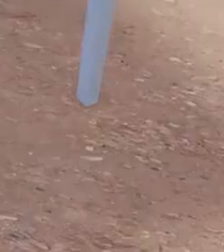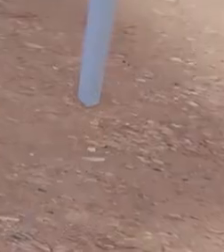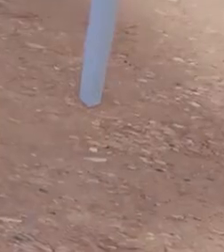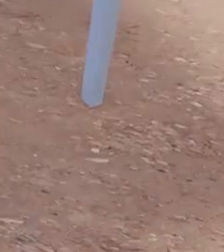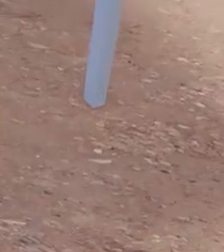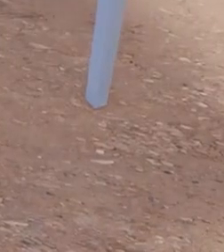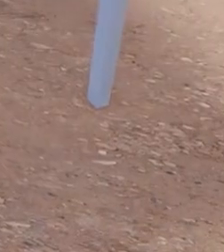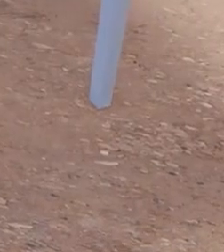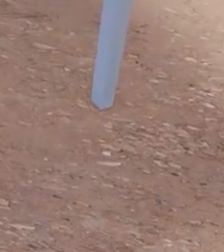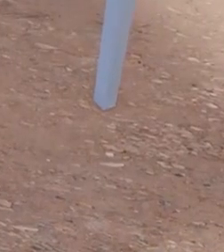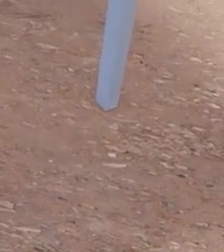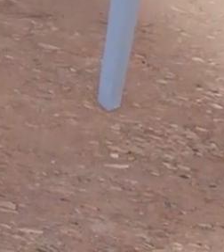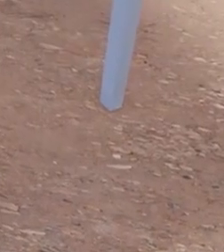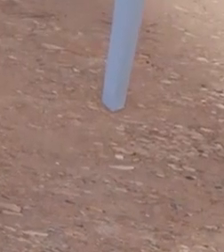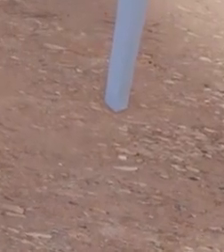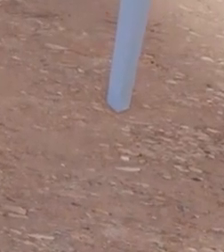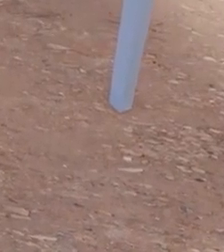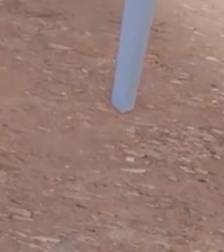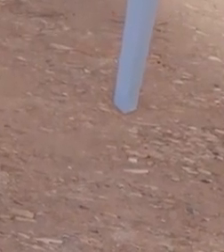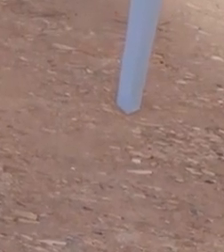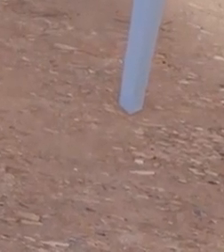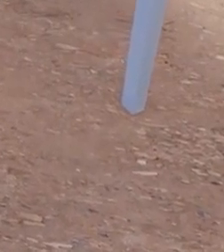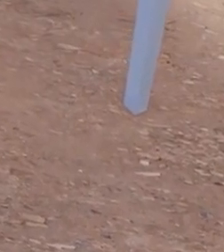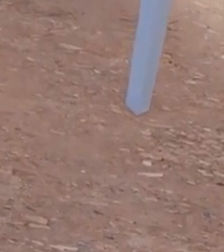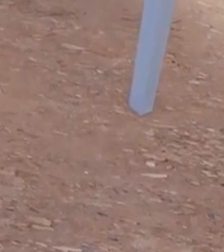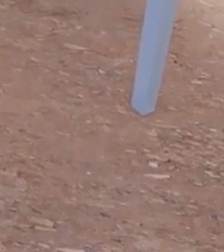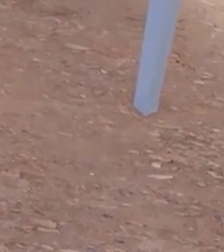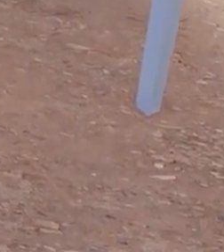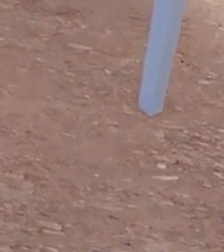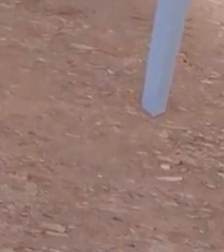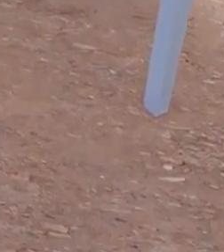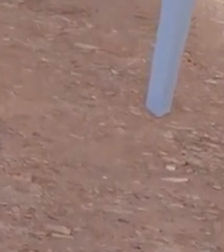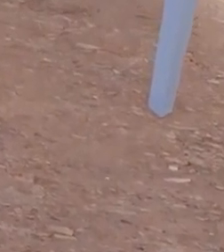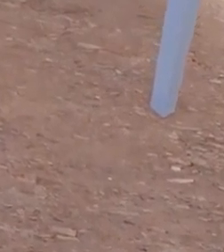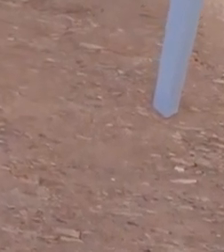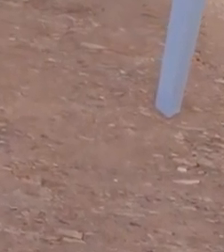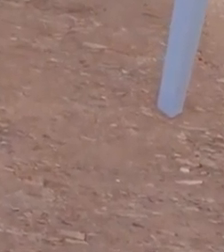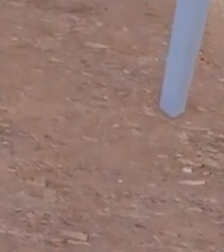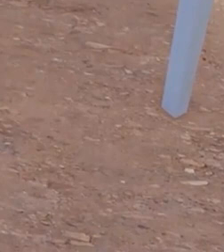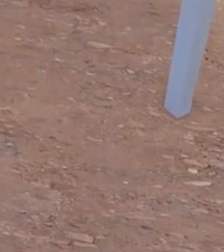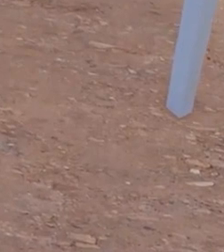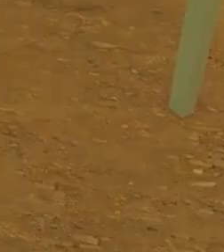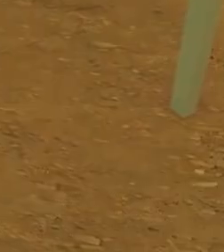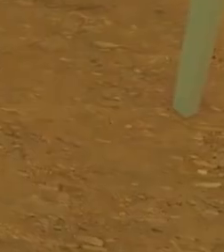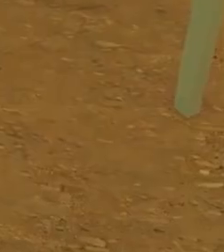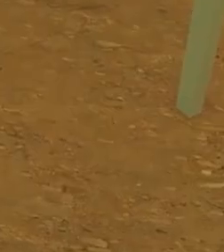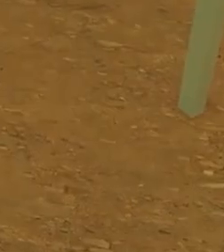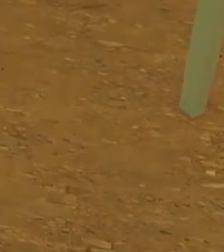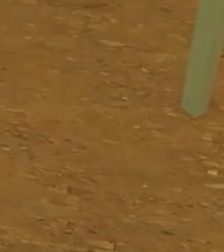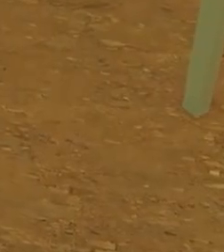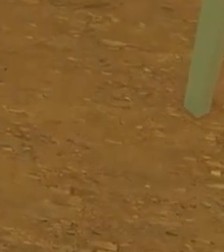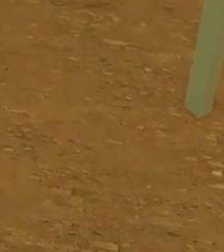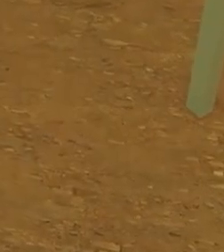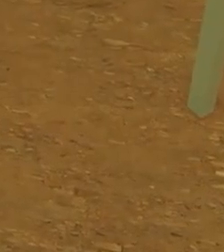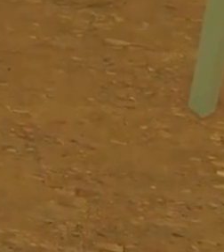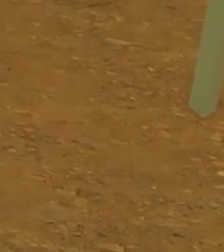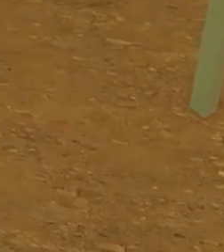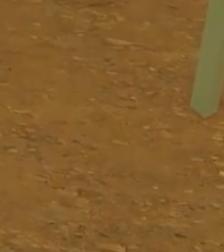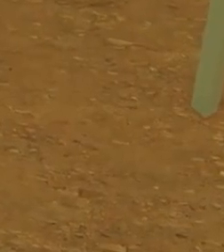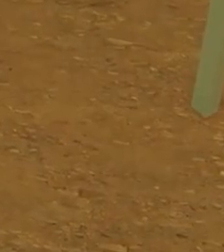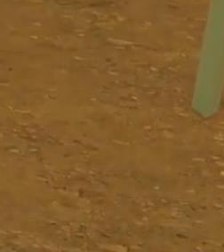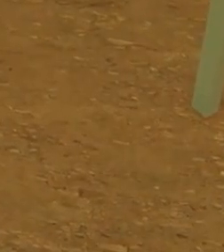coloidal é formada pela mistura de dois componentes, A e B. Vários parâmetros da mistura devem